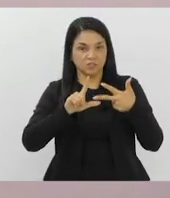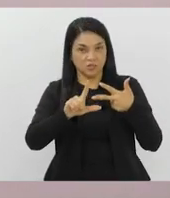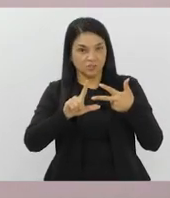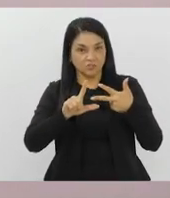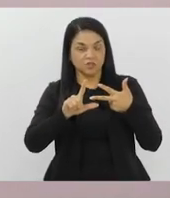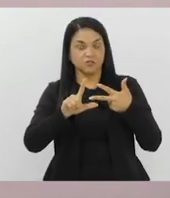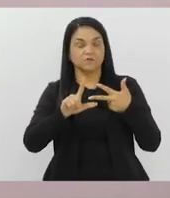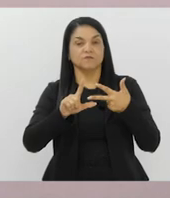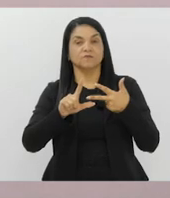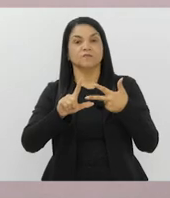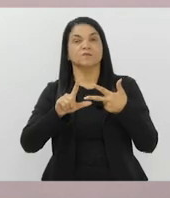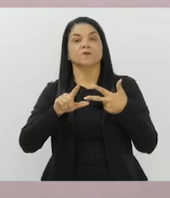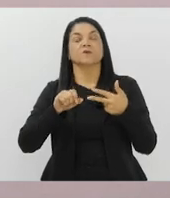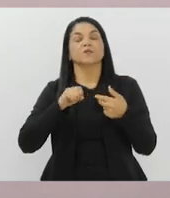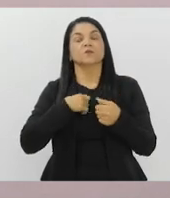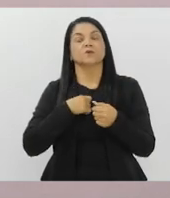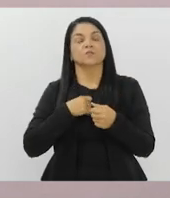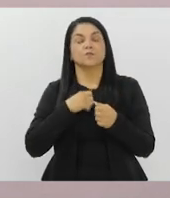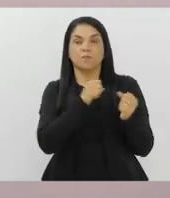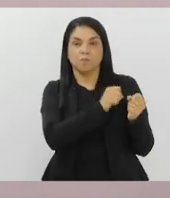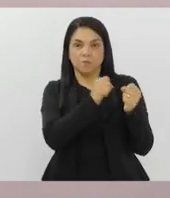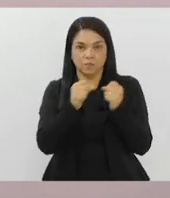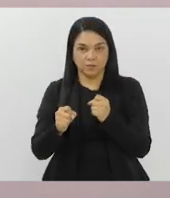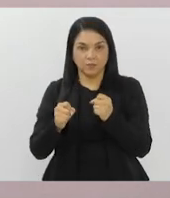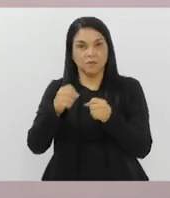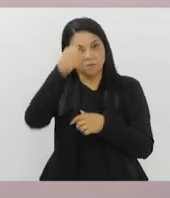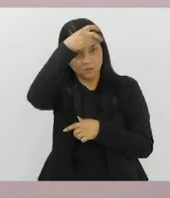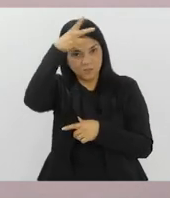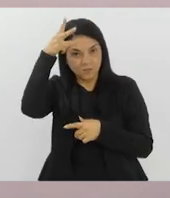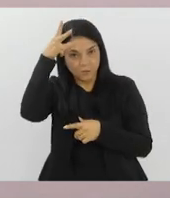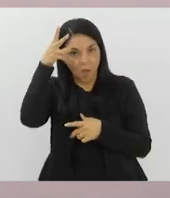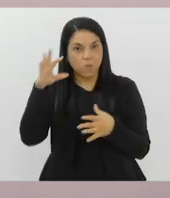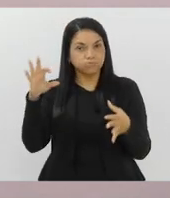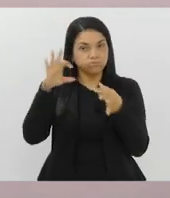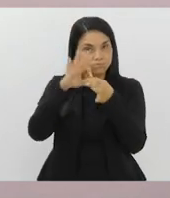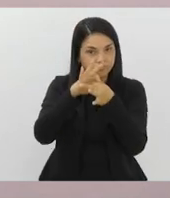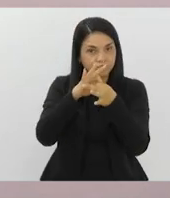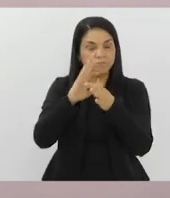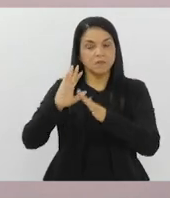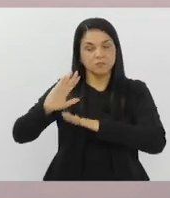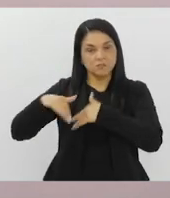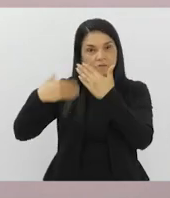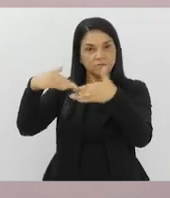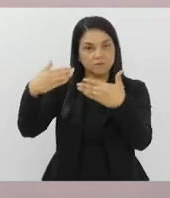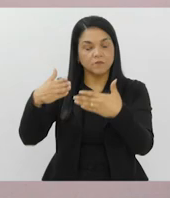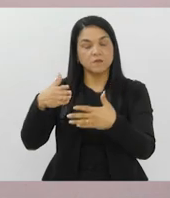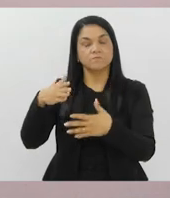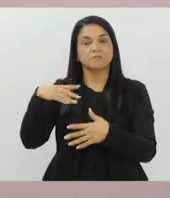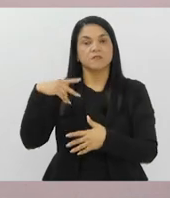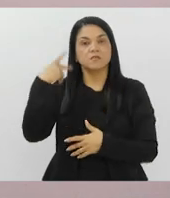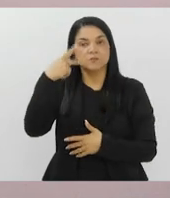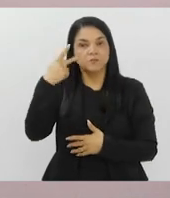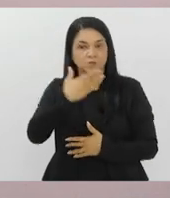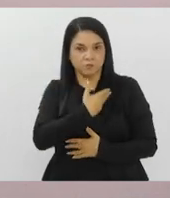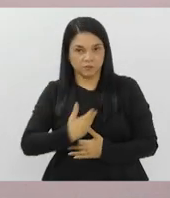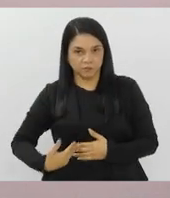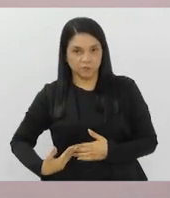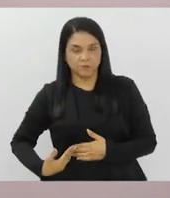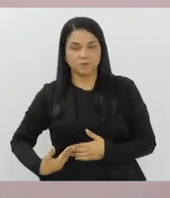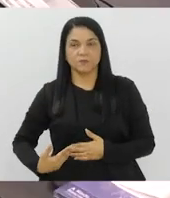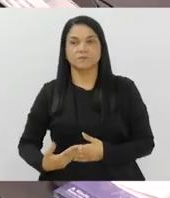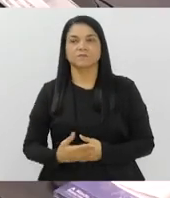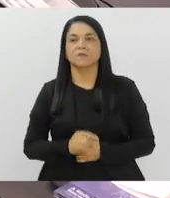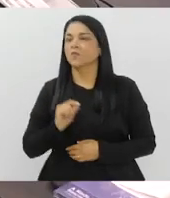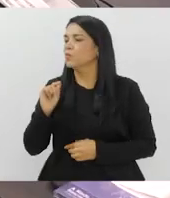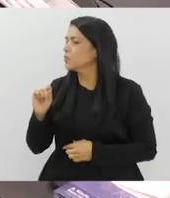legislativo municipal, para que a gente avance na luta política E o que, que foi? A enfermeira do